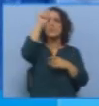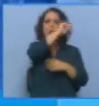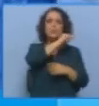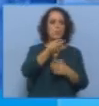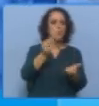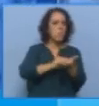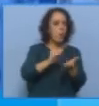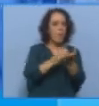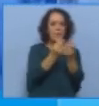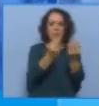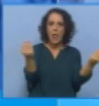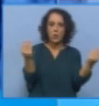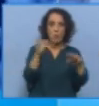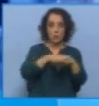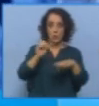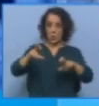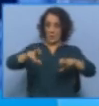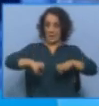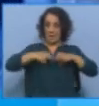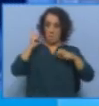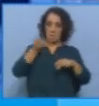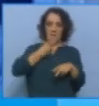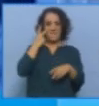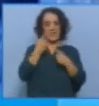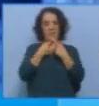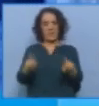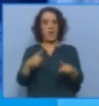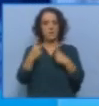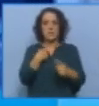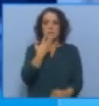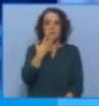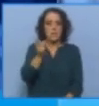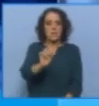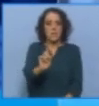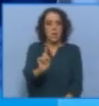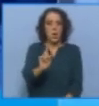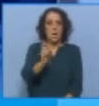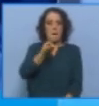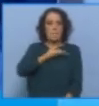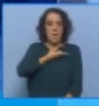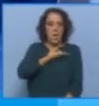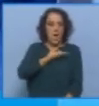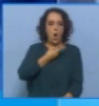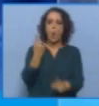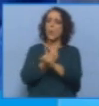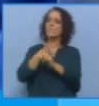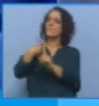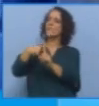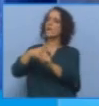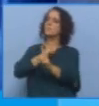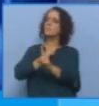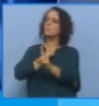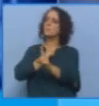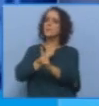tanto tínhamos que viver completamente de uma maneira diferente, que acho que às vezes é o medo que temos. Não, agora temos que deixar de ter os nossos privilégios. Se calhar